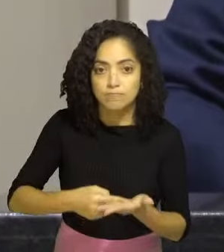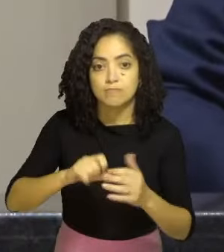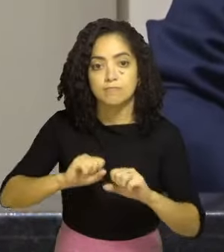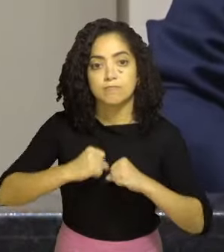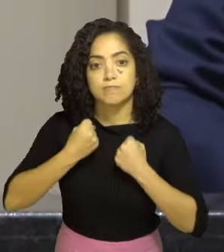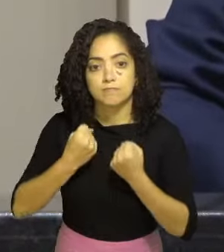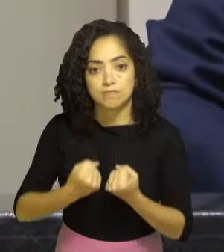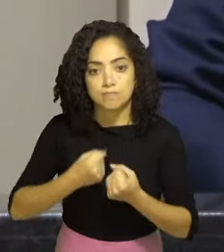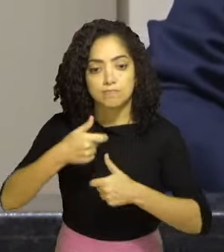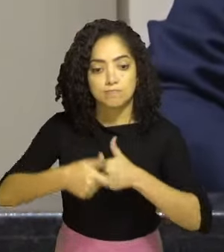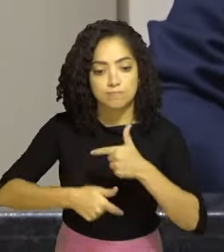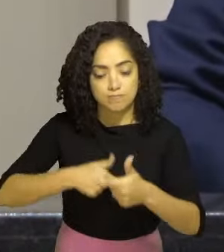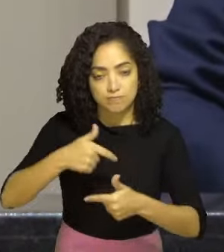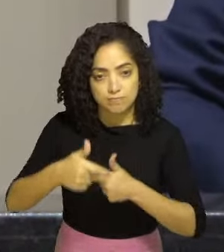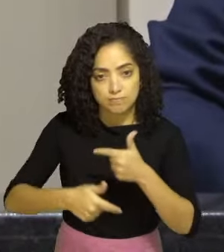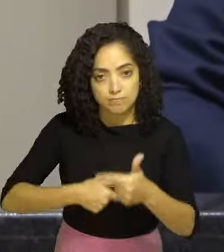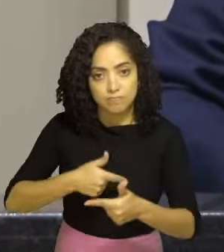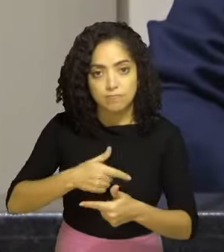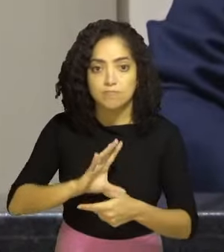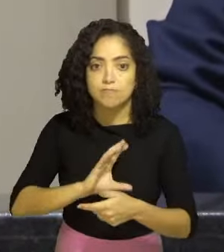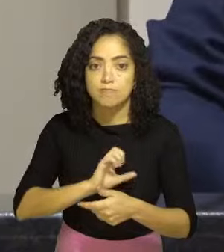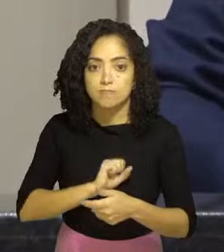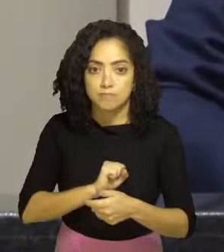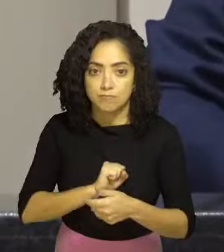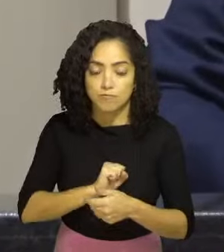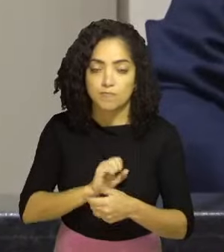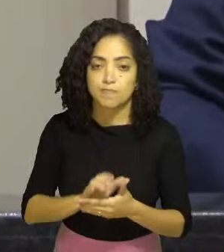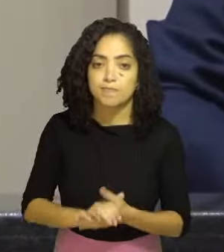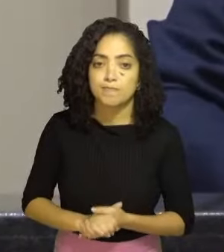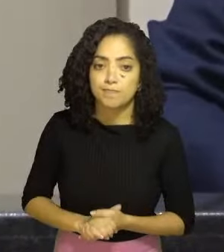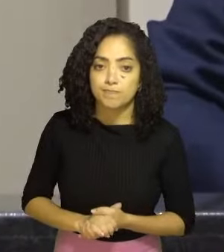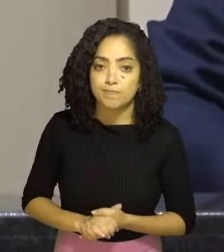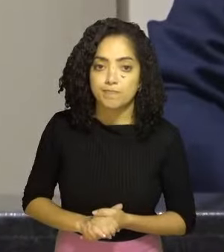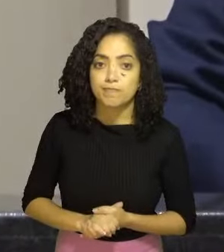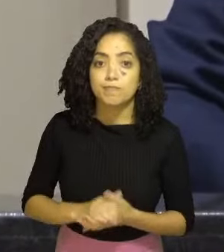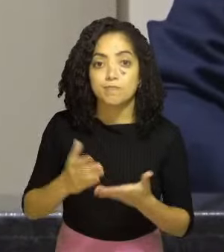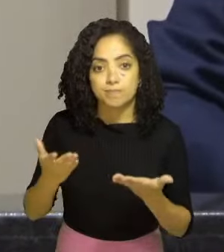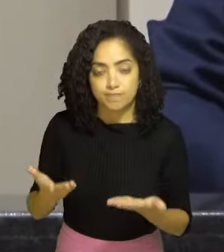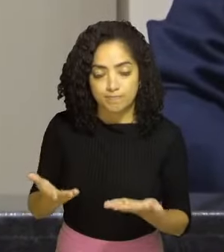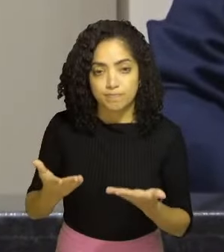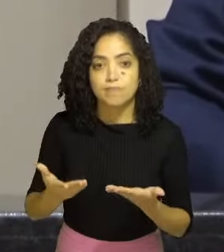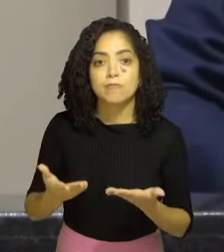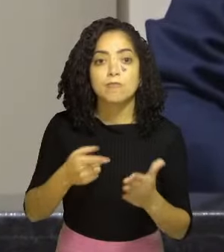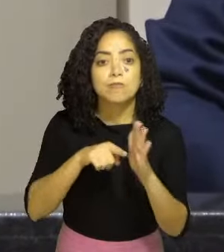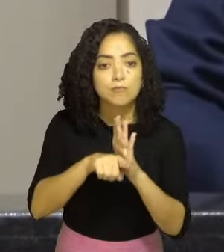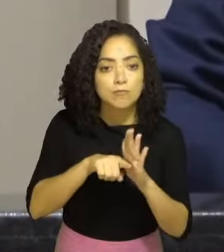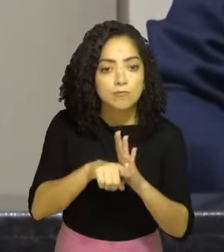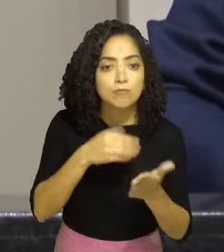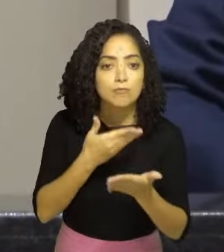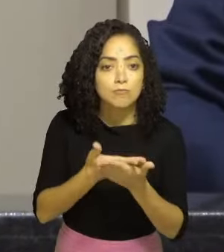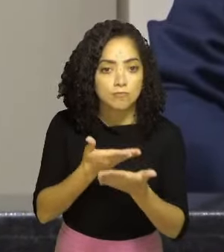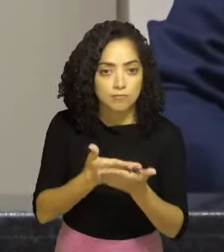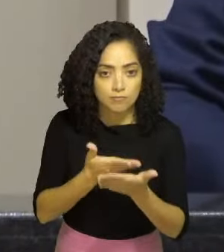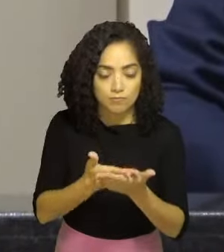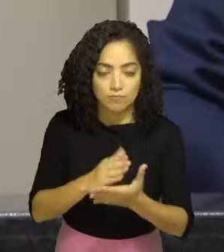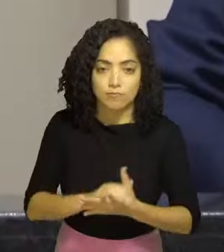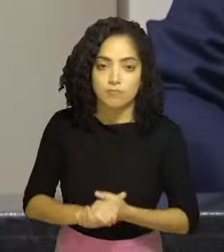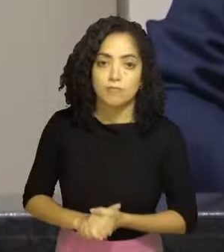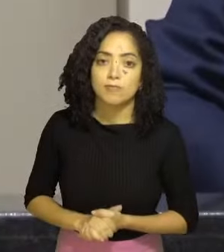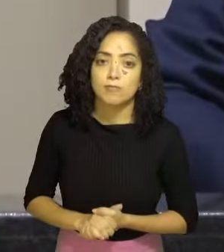dedicação, empenho, amorosidade na tarefa da pesquisa e da produção científica.